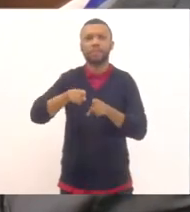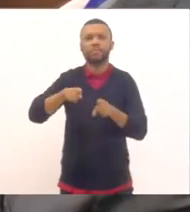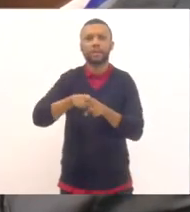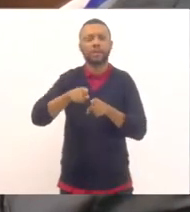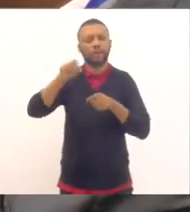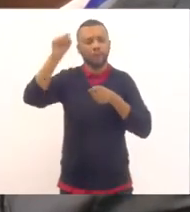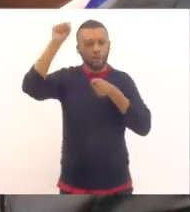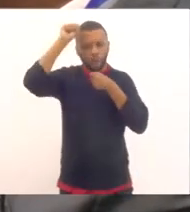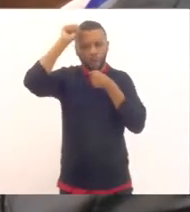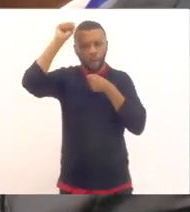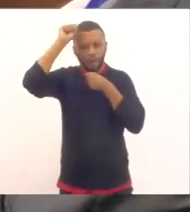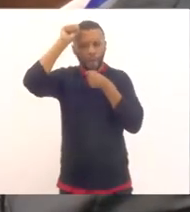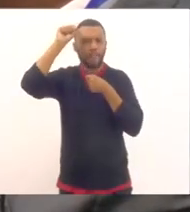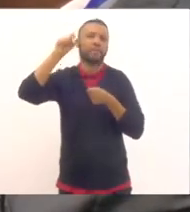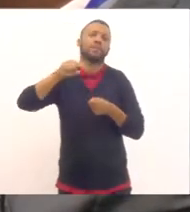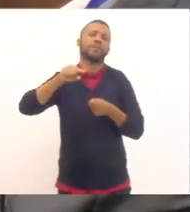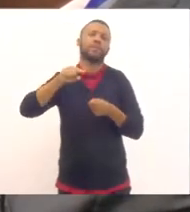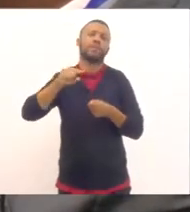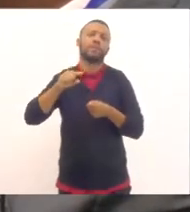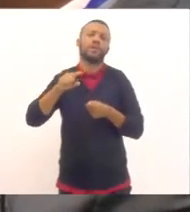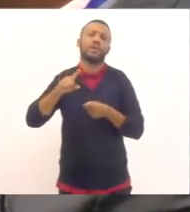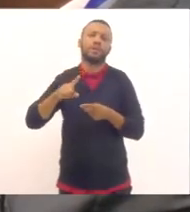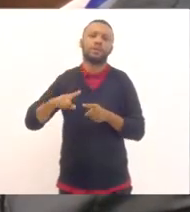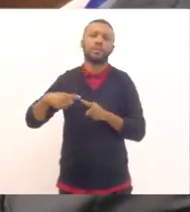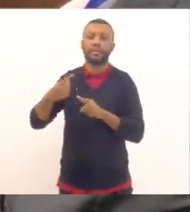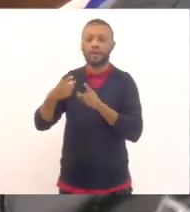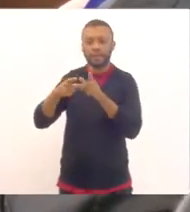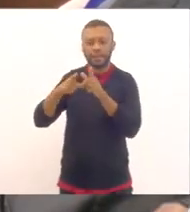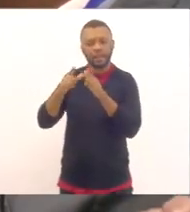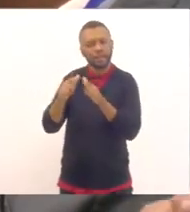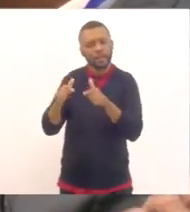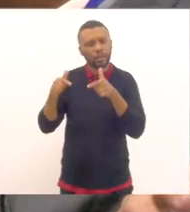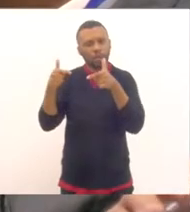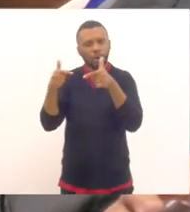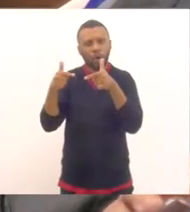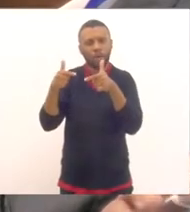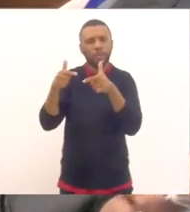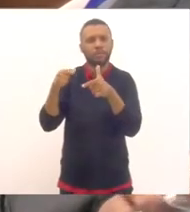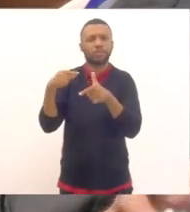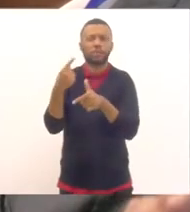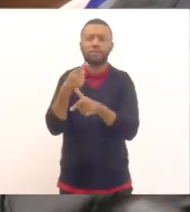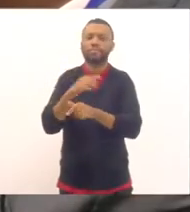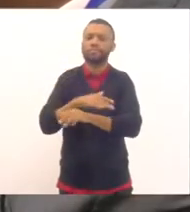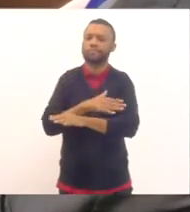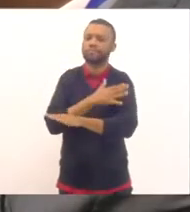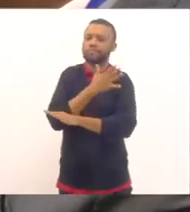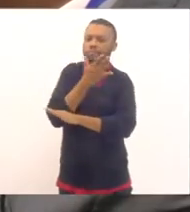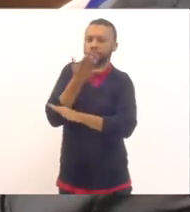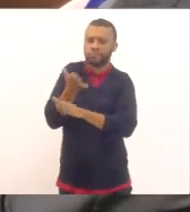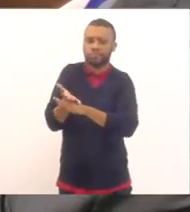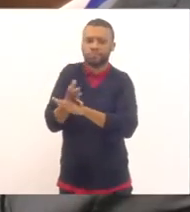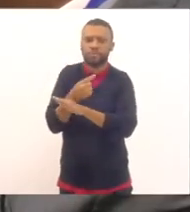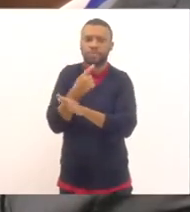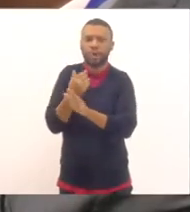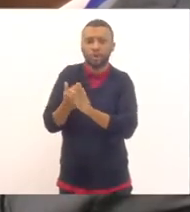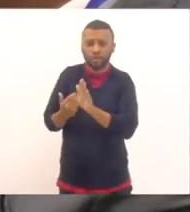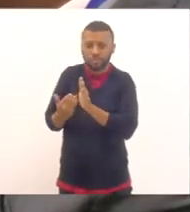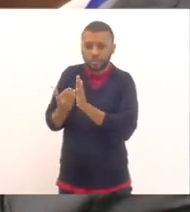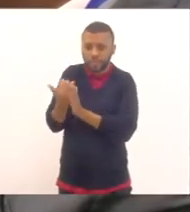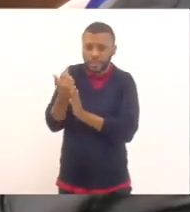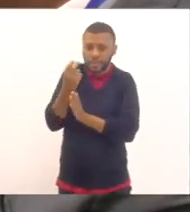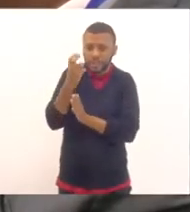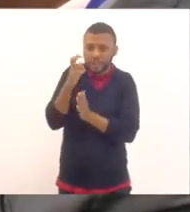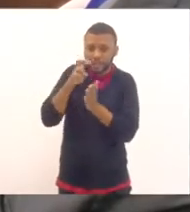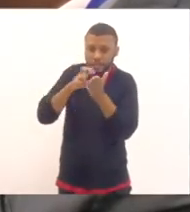e nesses nessas operações como nós ficamos praticamente o dia inteiro lá Nós entramos por volta